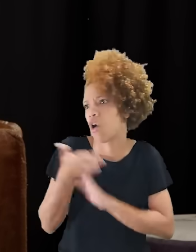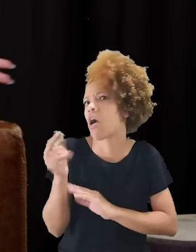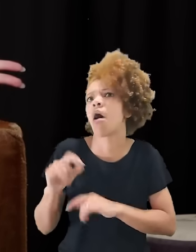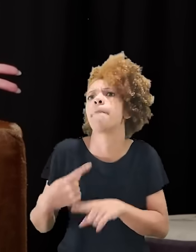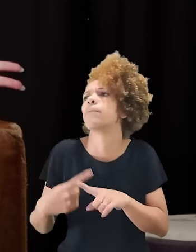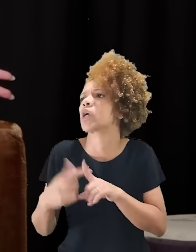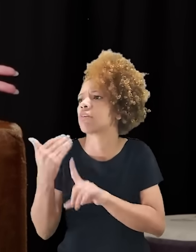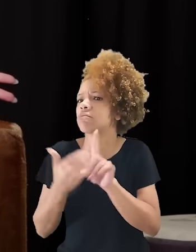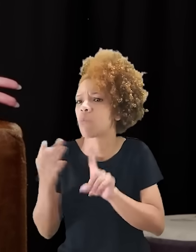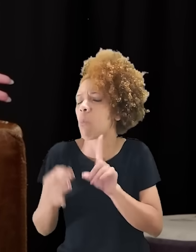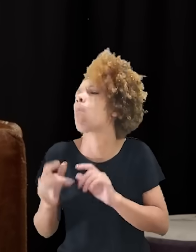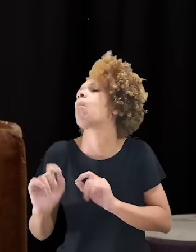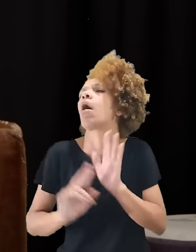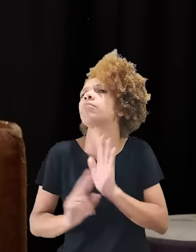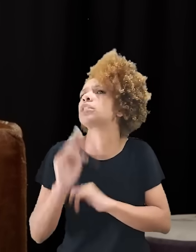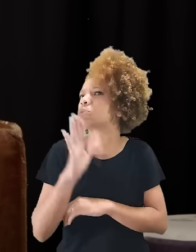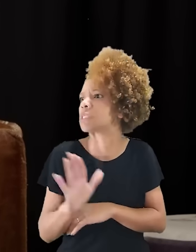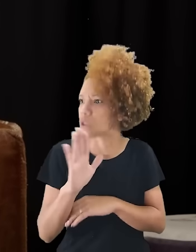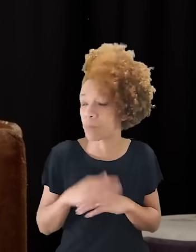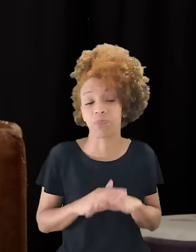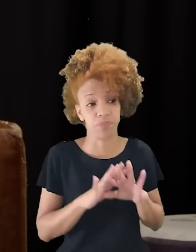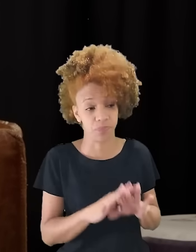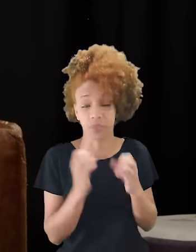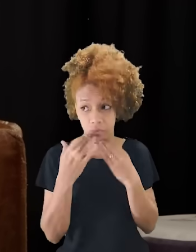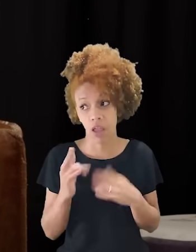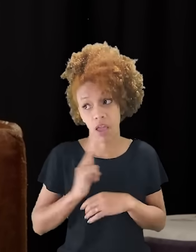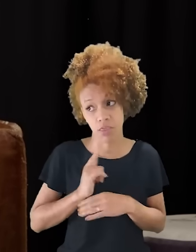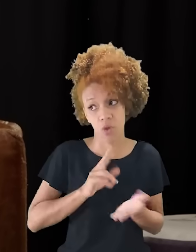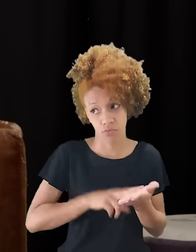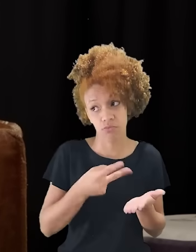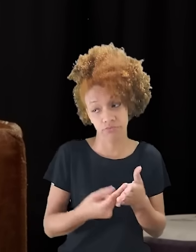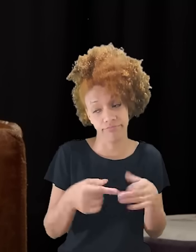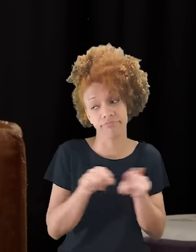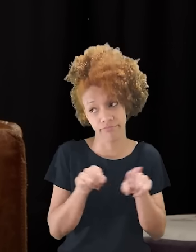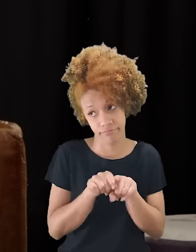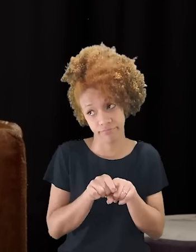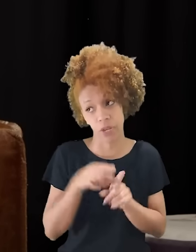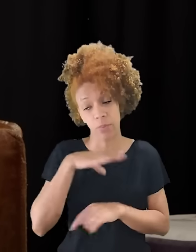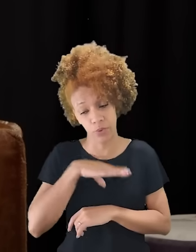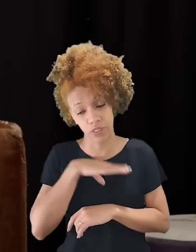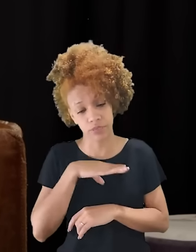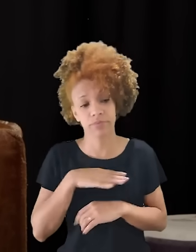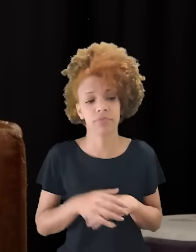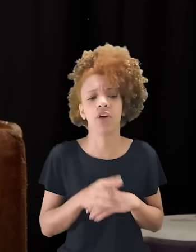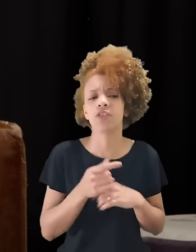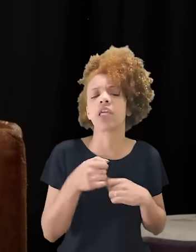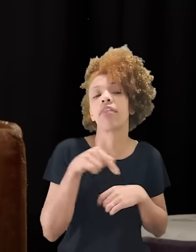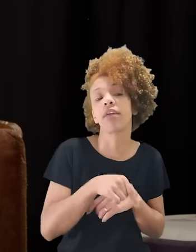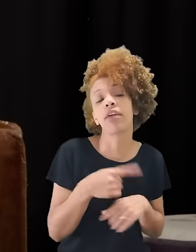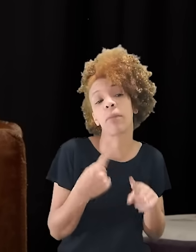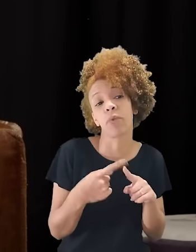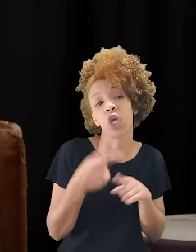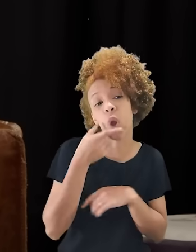por que eu vou ligar pra embaixada brasileira aí ele falou assim Bom você aí tem um tradutor também né que fala português Ó